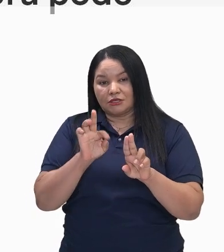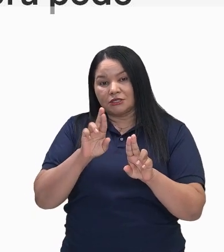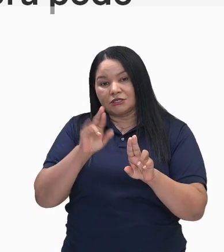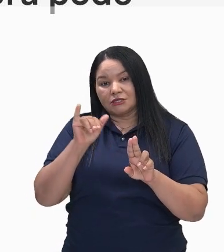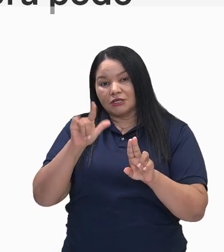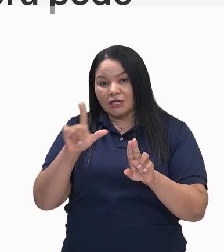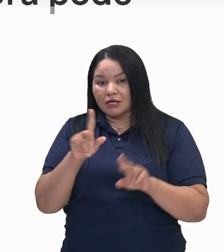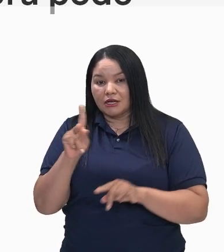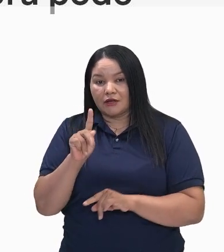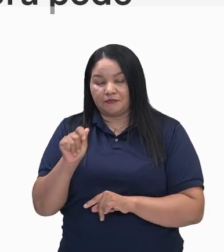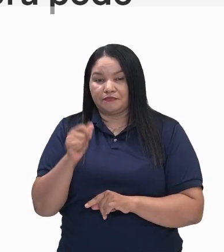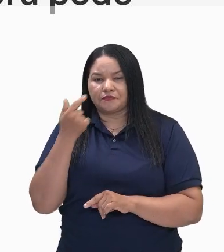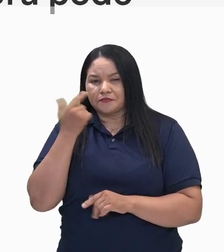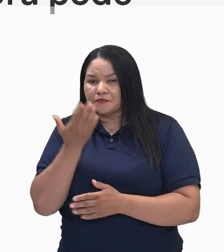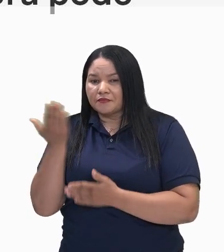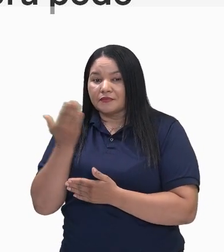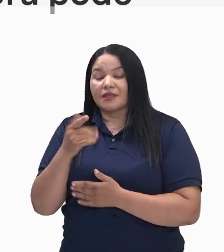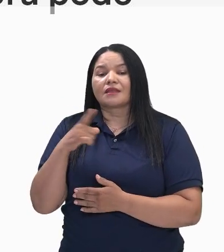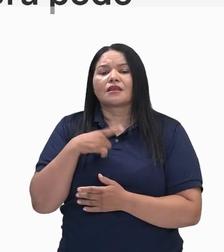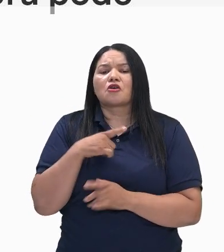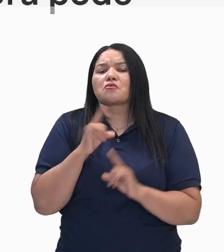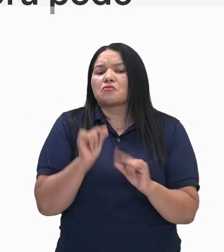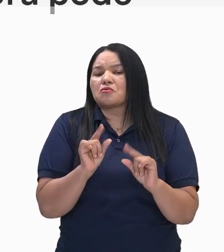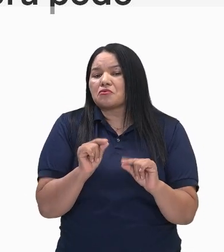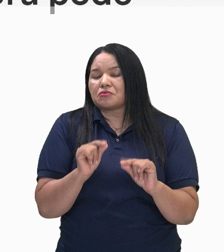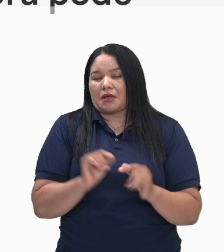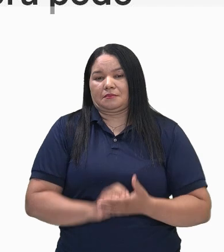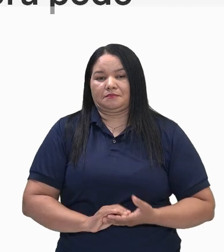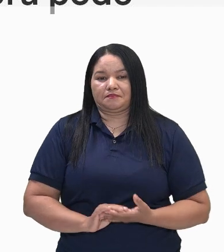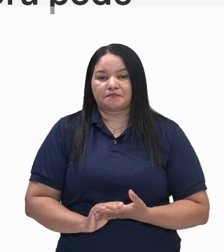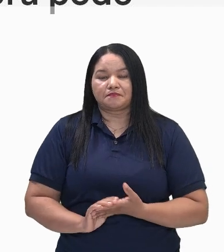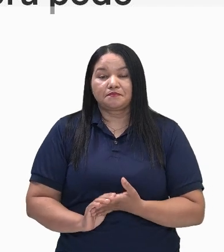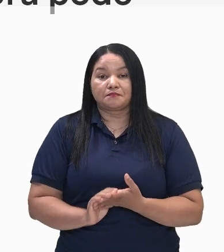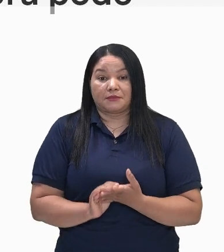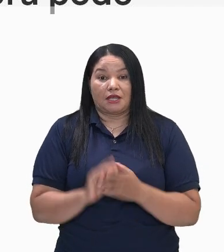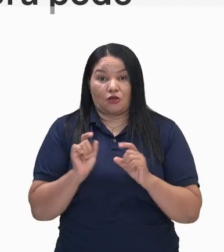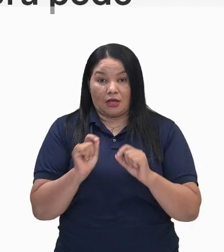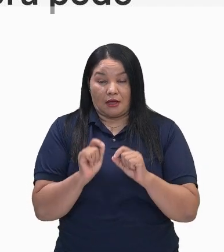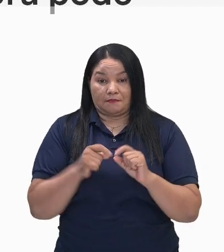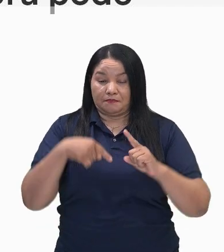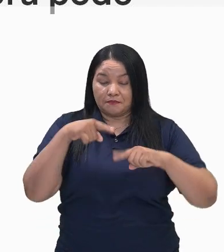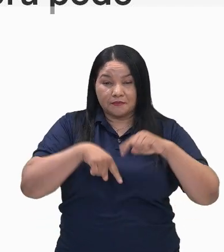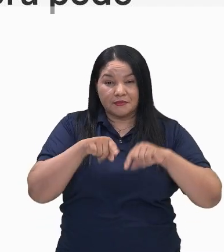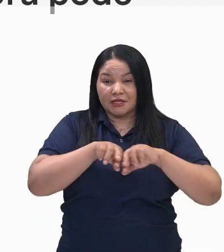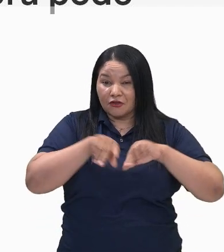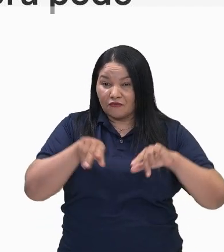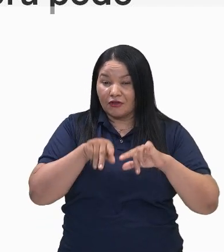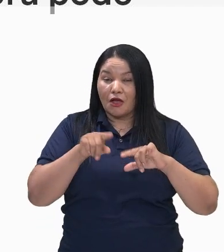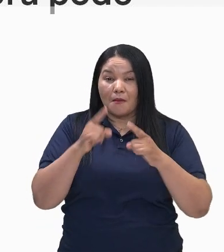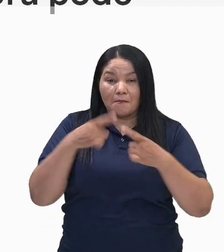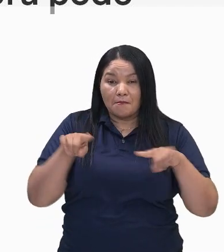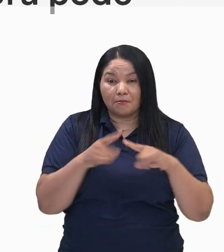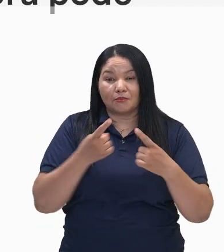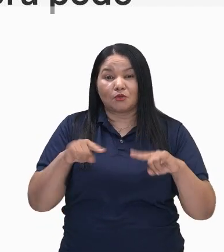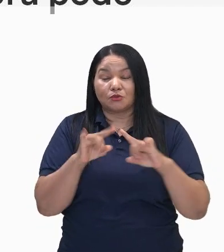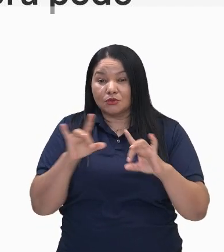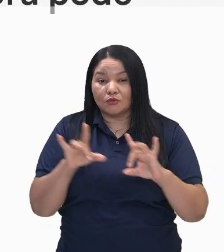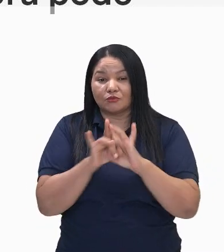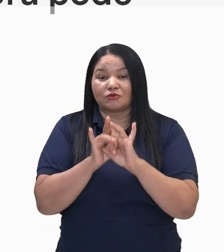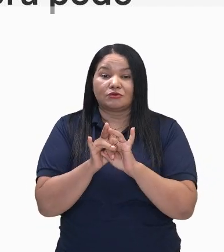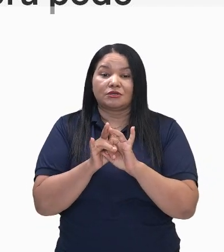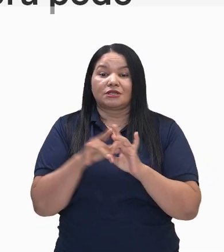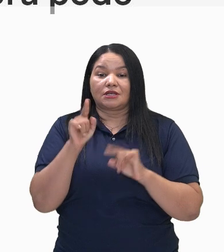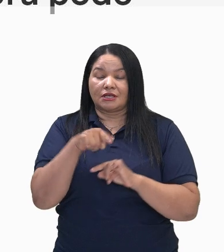A trilha sonora, o que é essa trilha sonora? É a composição de sons, música, ruído, que enriquecem a